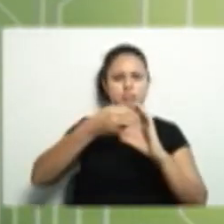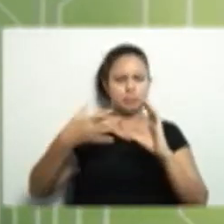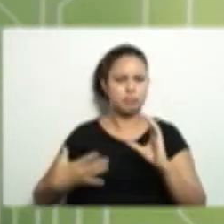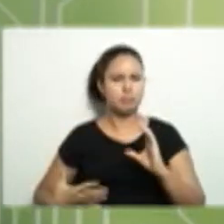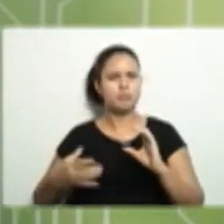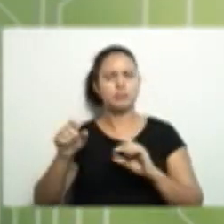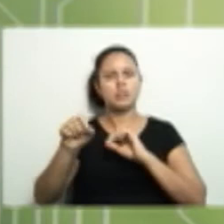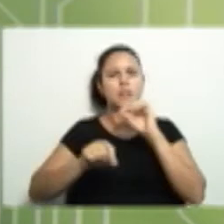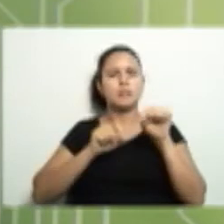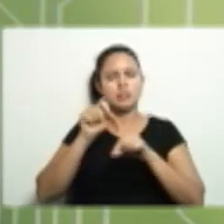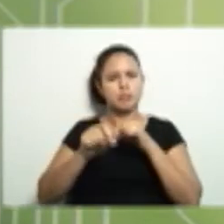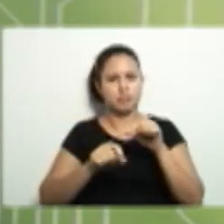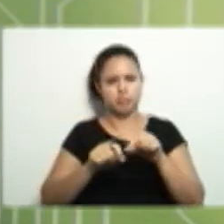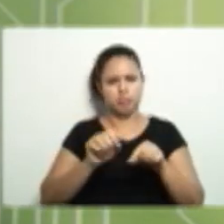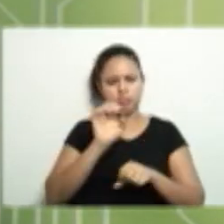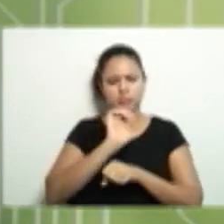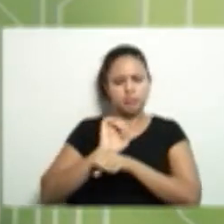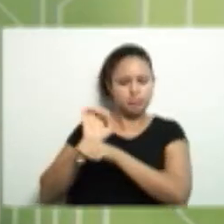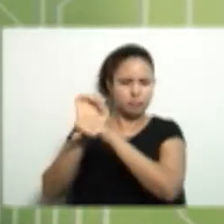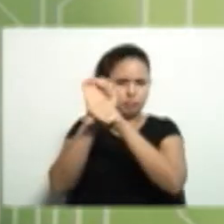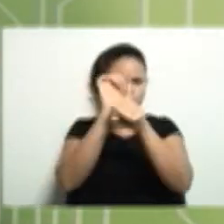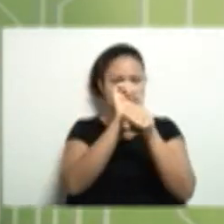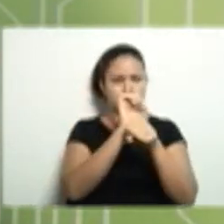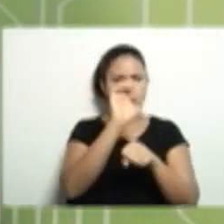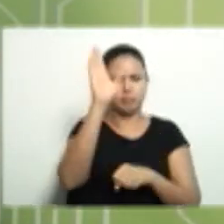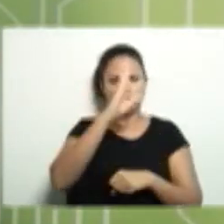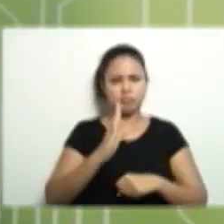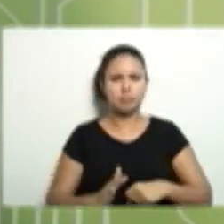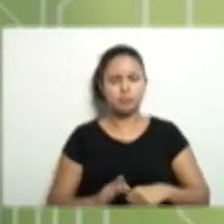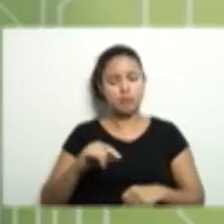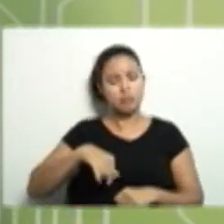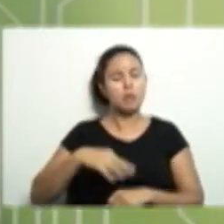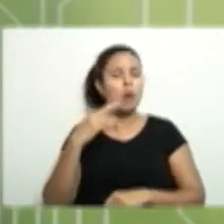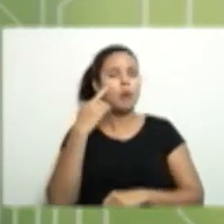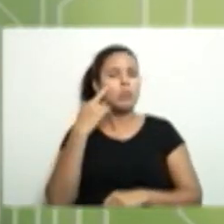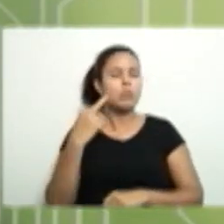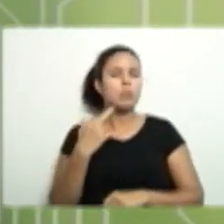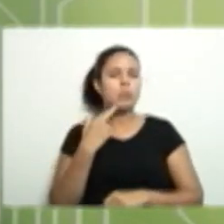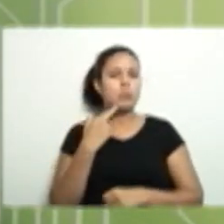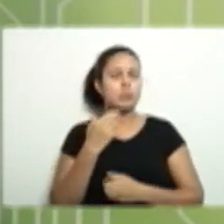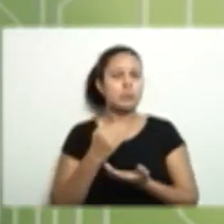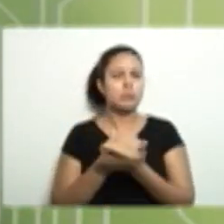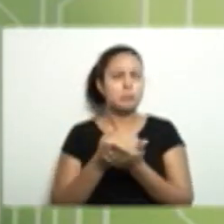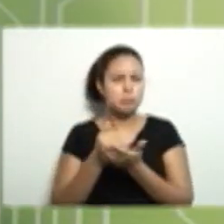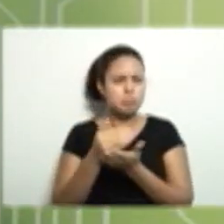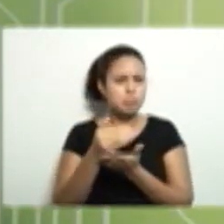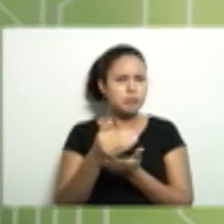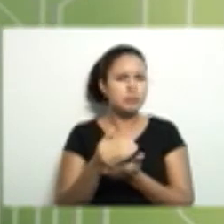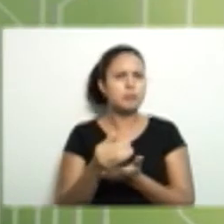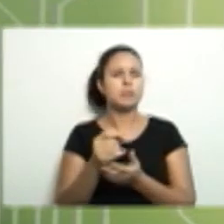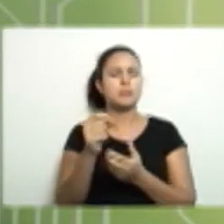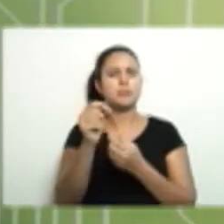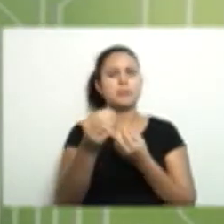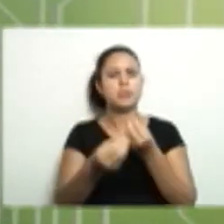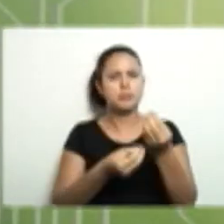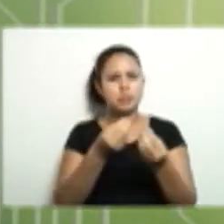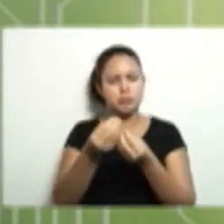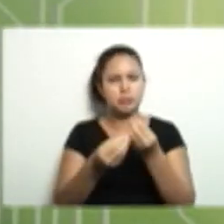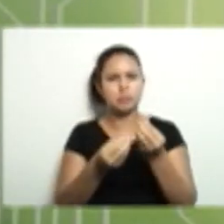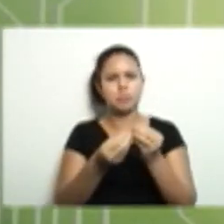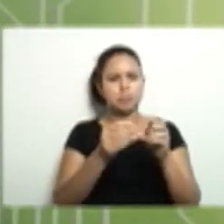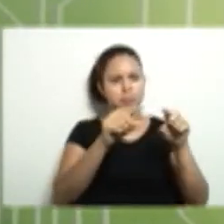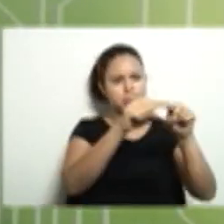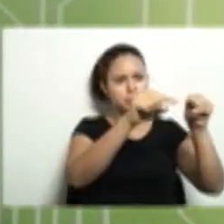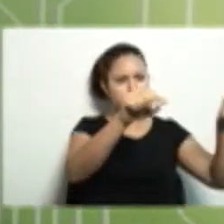em relação aos demais estados brasileiros. A colonização do nosso estado tem essa característica de ter sido feita através da distribuição